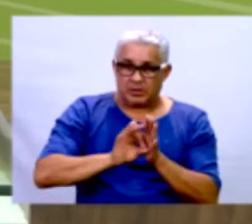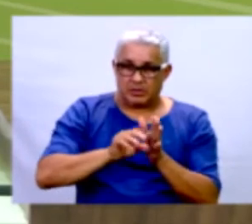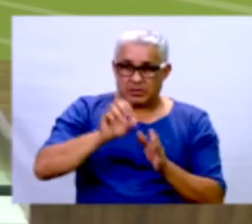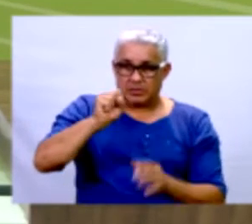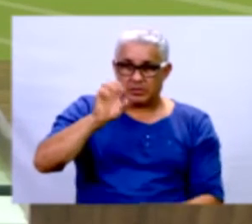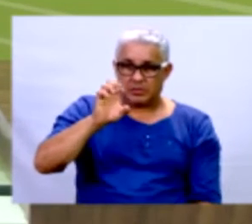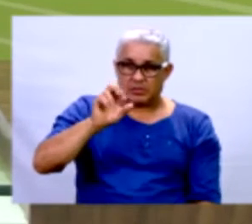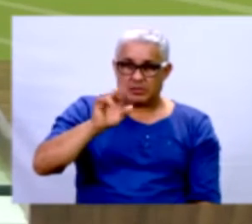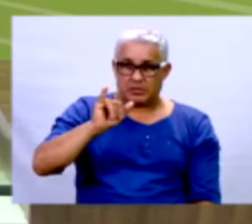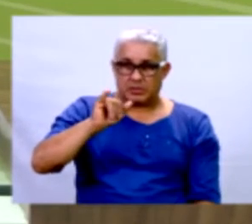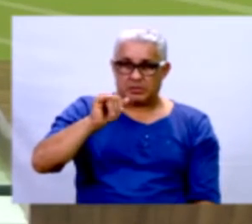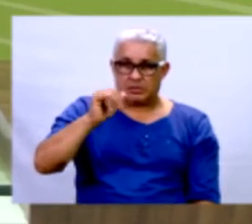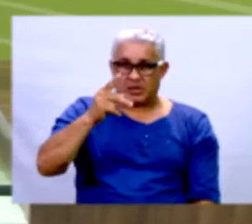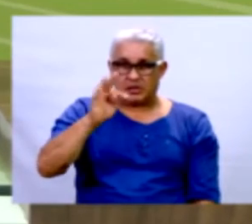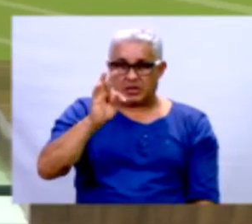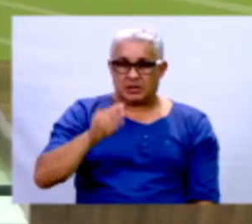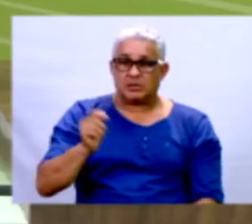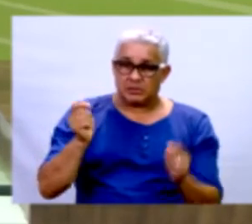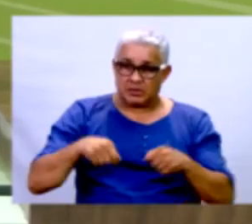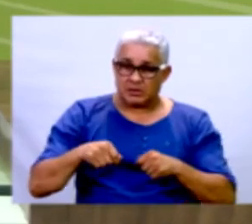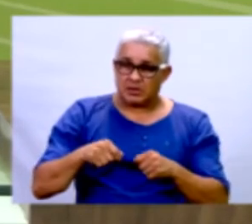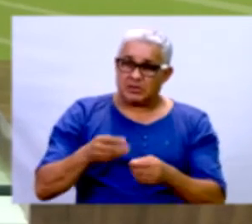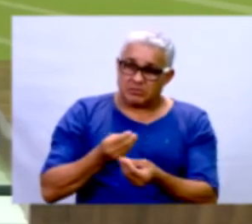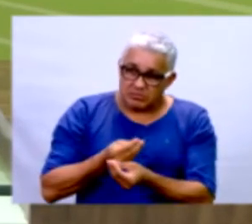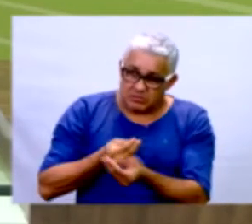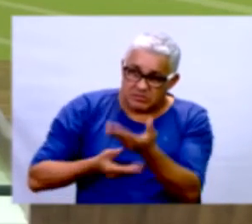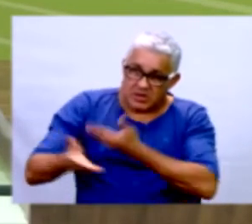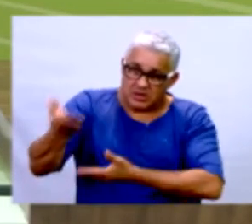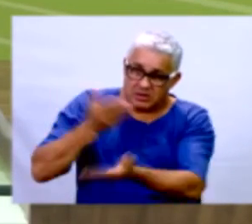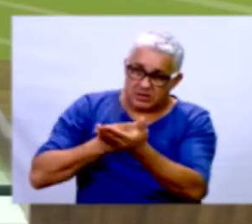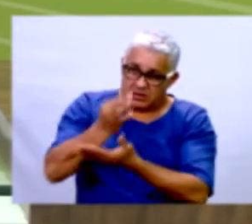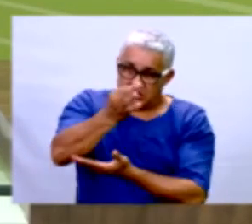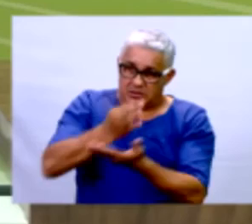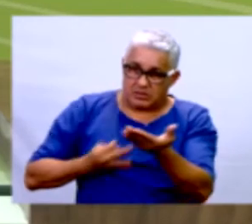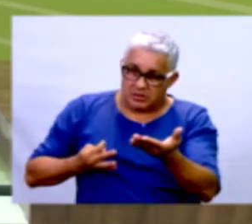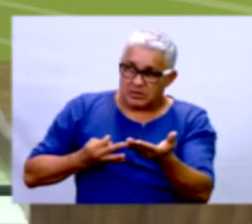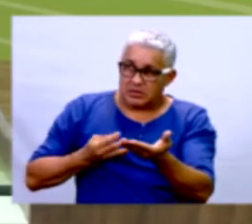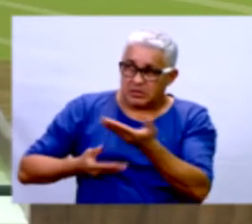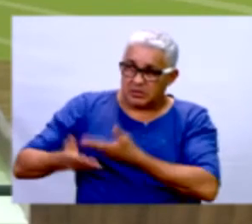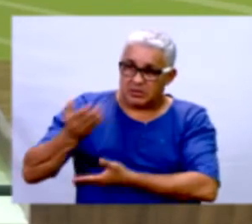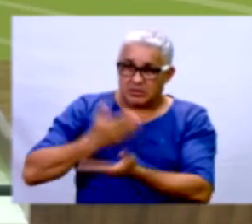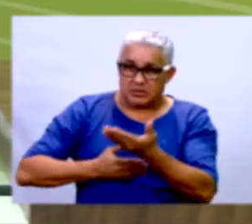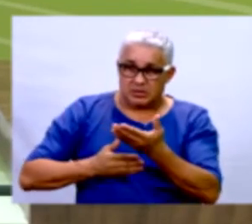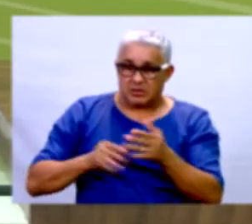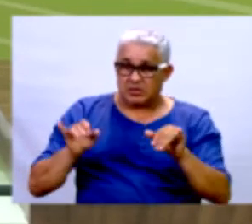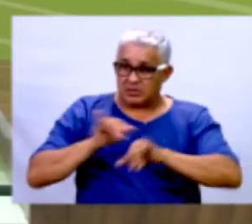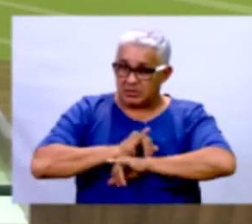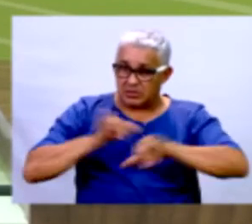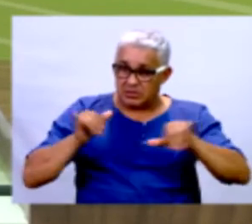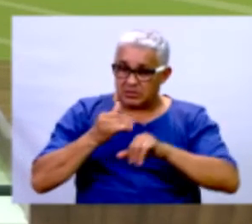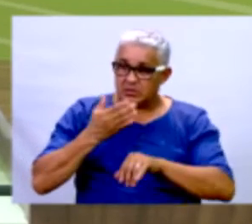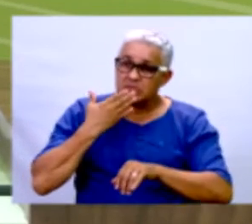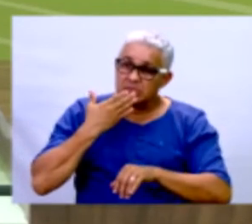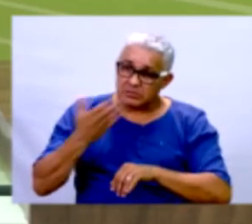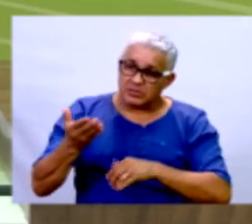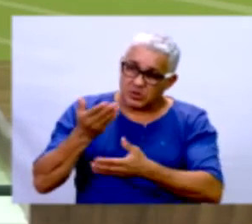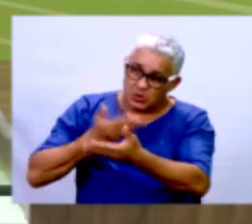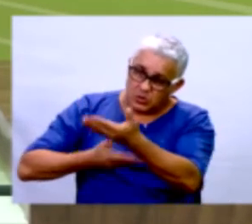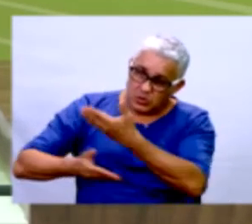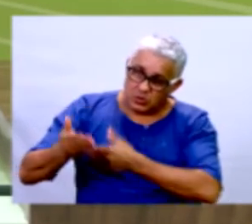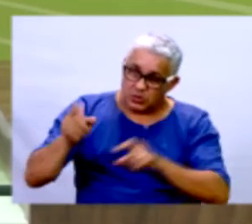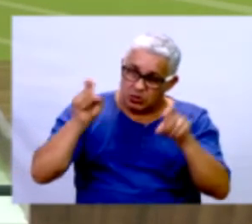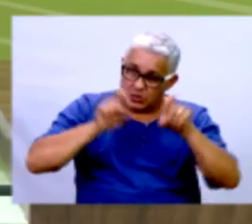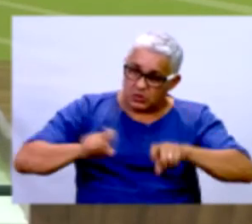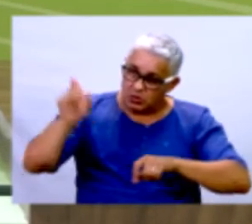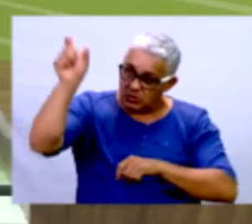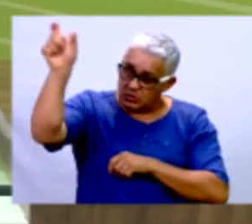permite repassar um formato texto, as informações requisitadas aí ou trocadas entre o cliente